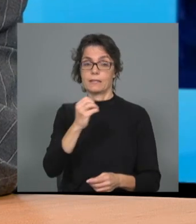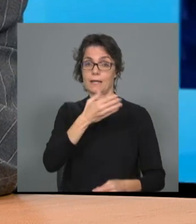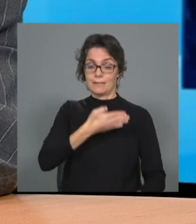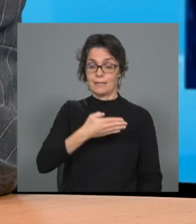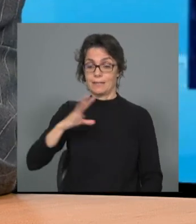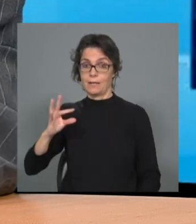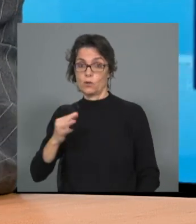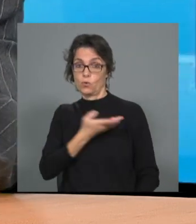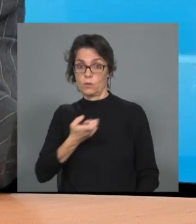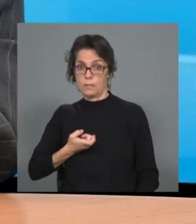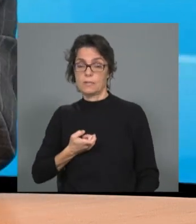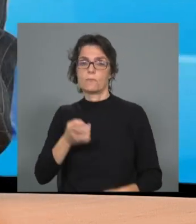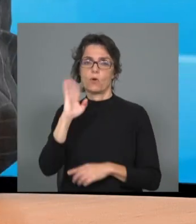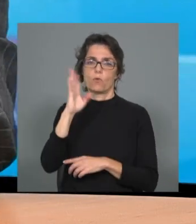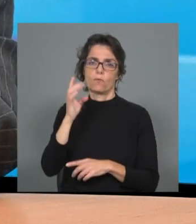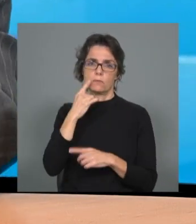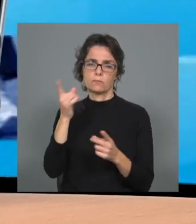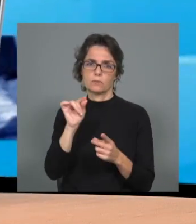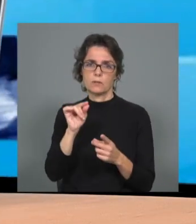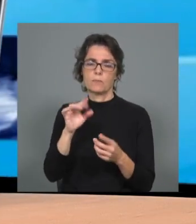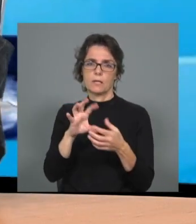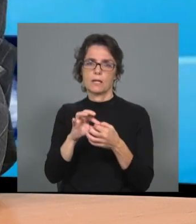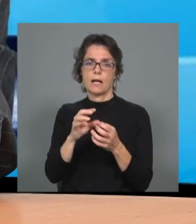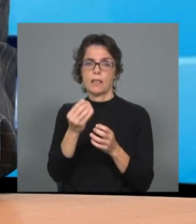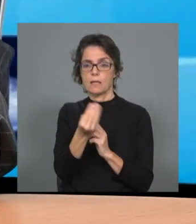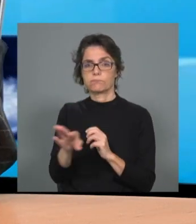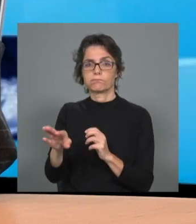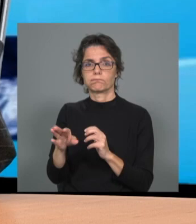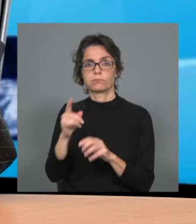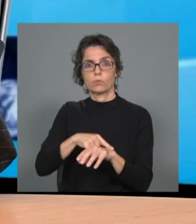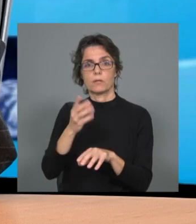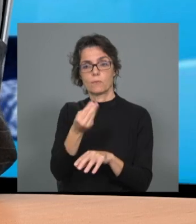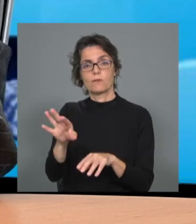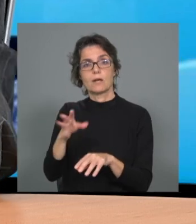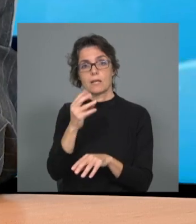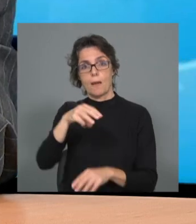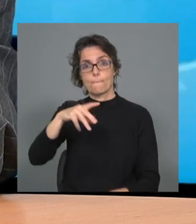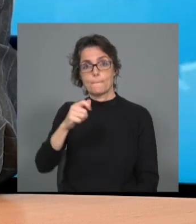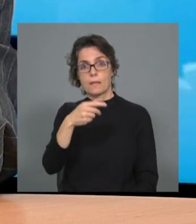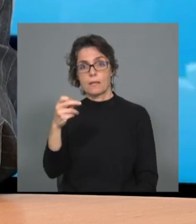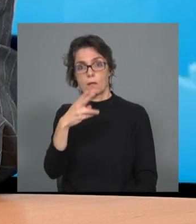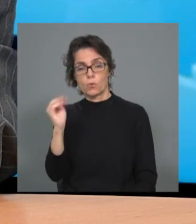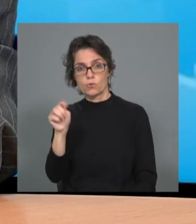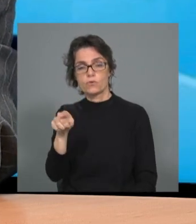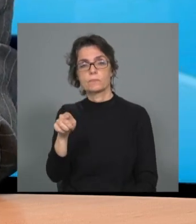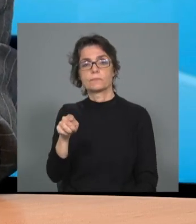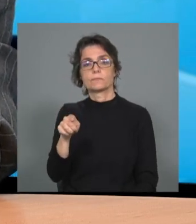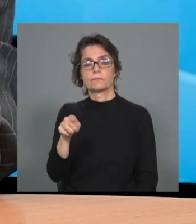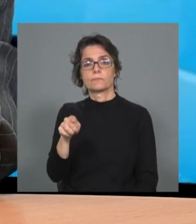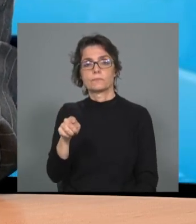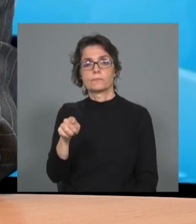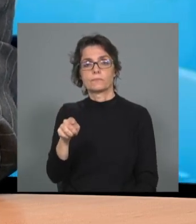conferência pública ligada um bocadinho ao Evangelho da Infância de Mateus, que é um texto, os 2 primeiros capítulos